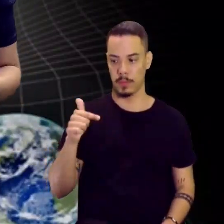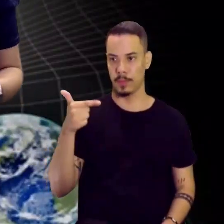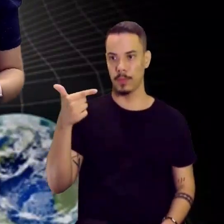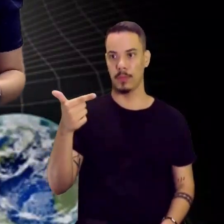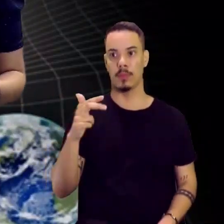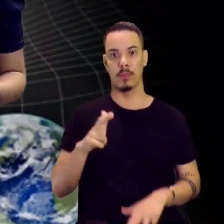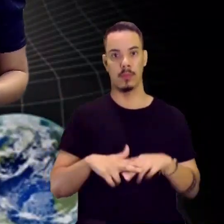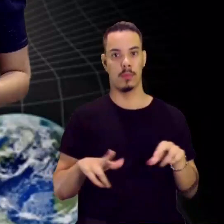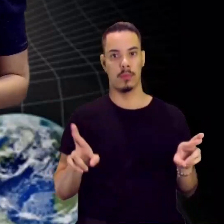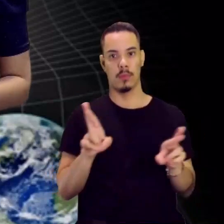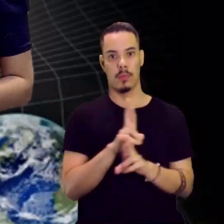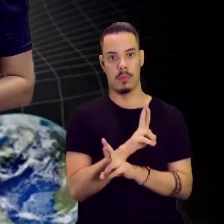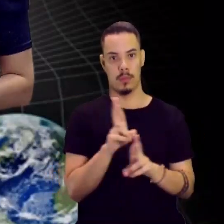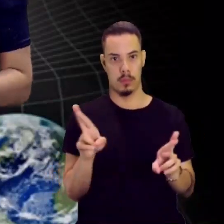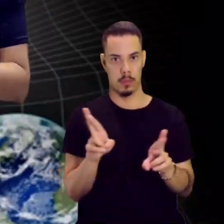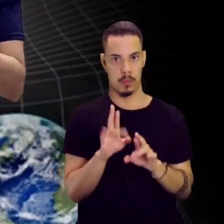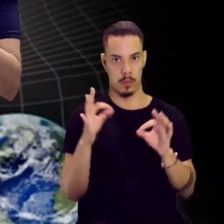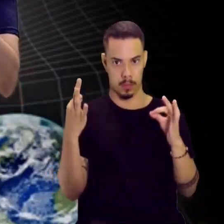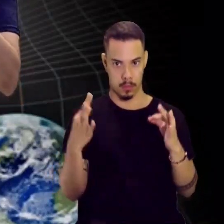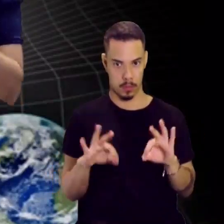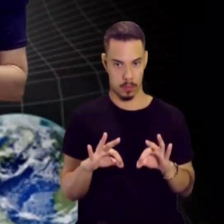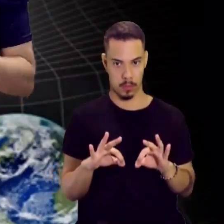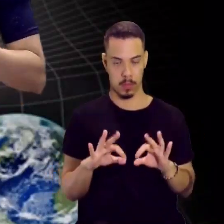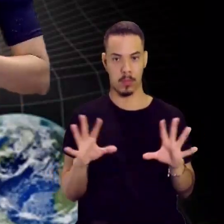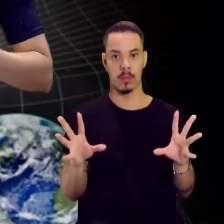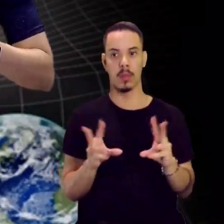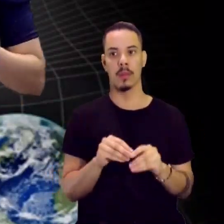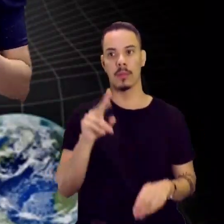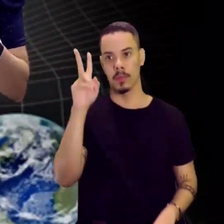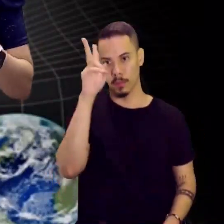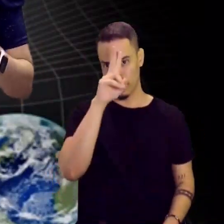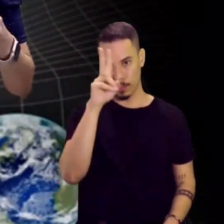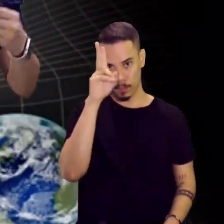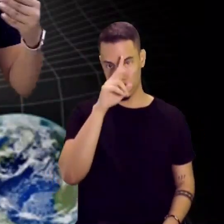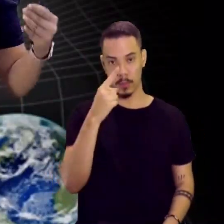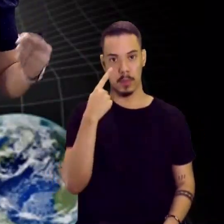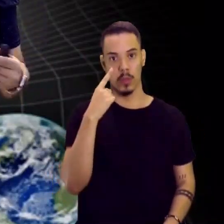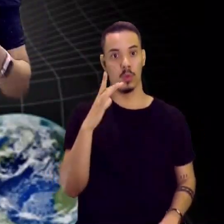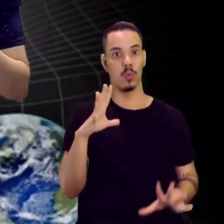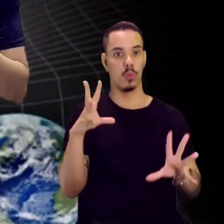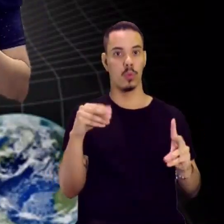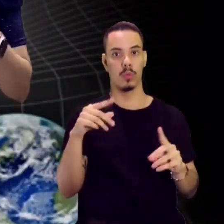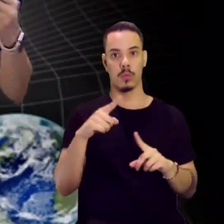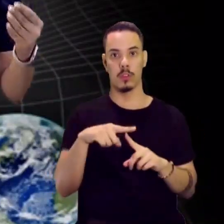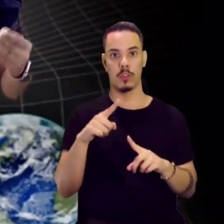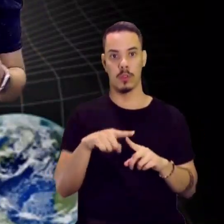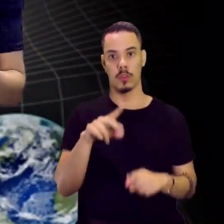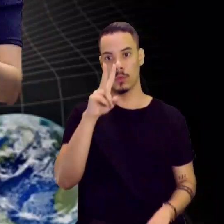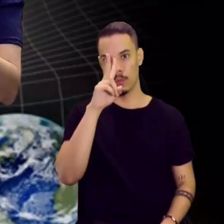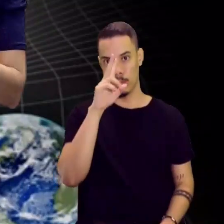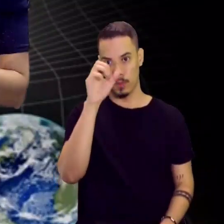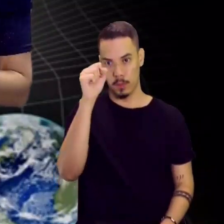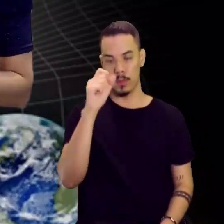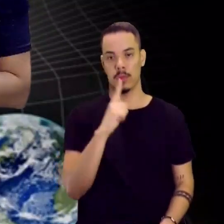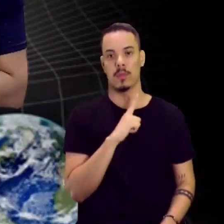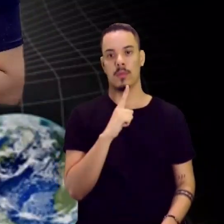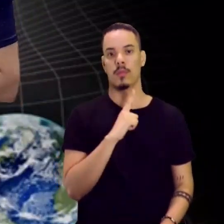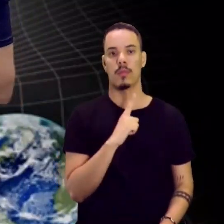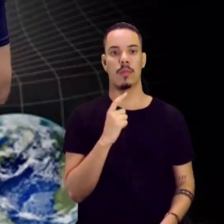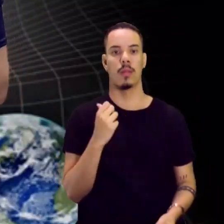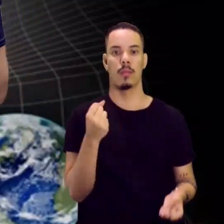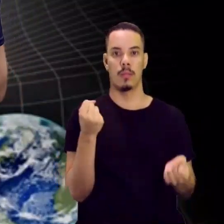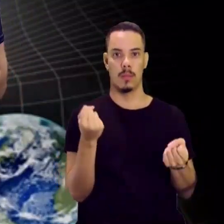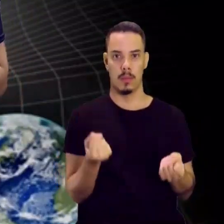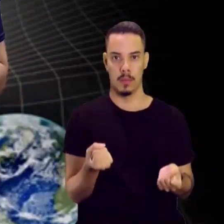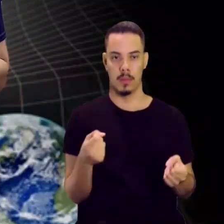faz essa relação em Newton. Isso é um KGF, né? Pessoal, estão lembrando, nós vamos ver que todo tipo de força é dada em Newton. Nós vimos isso na